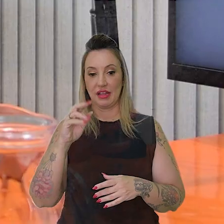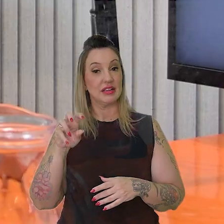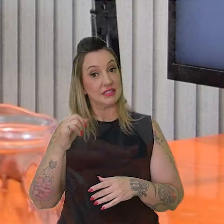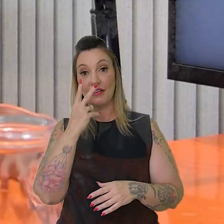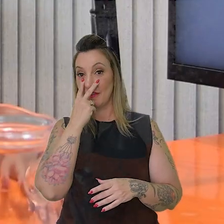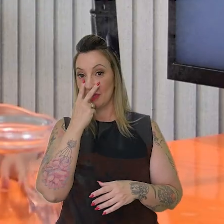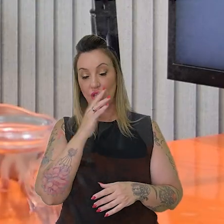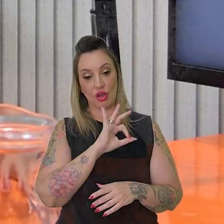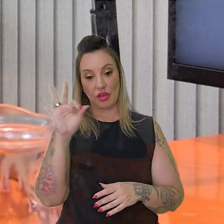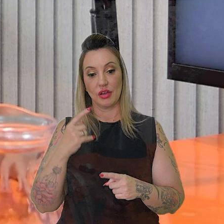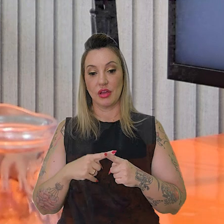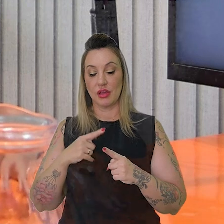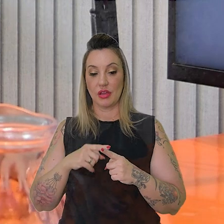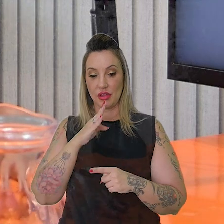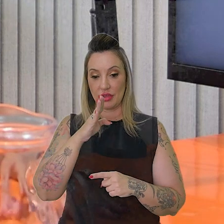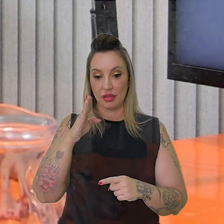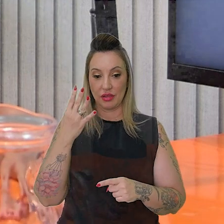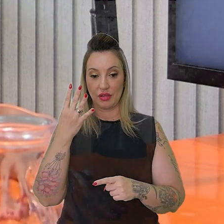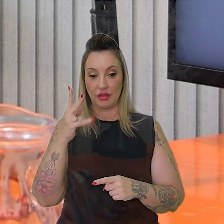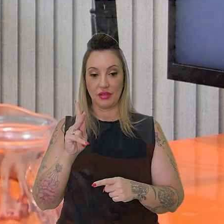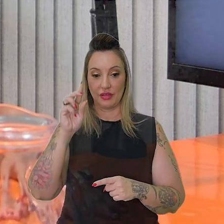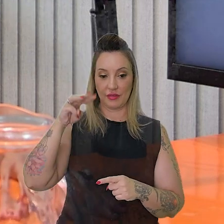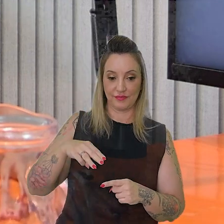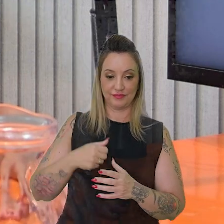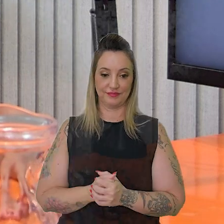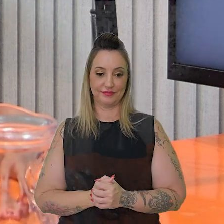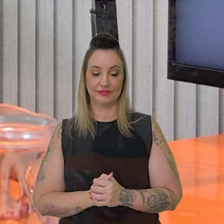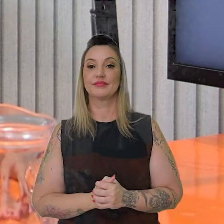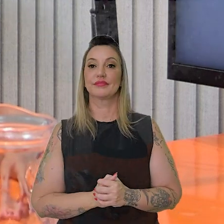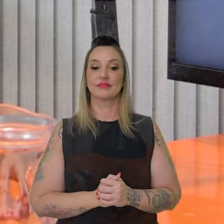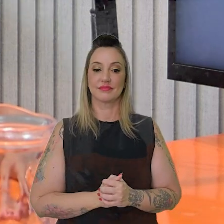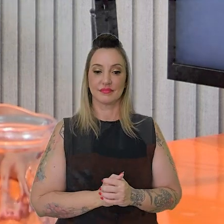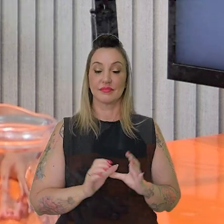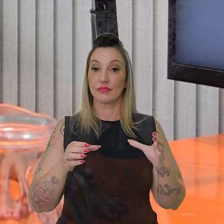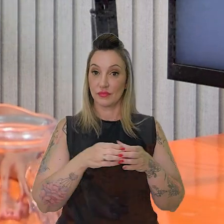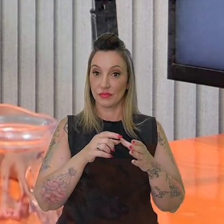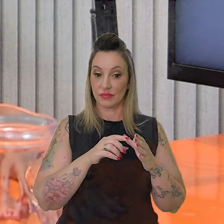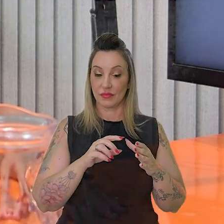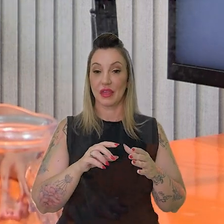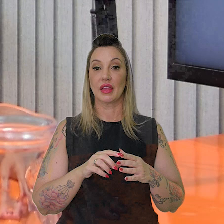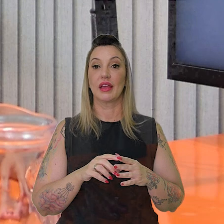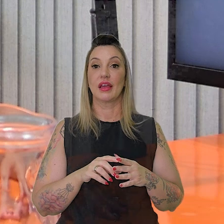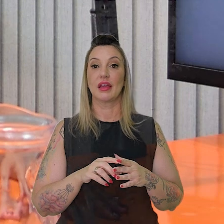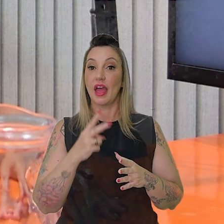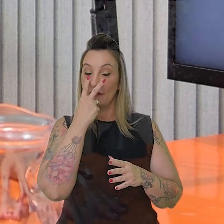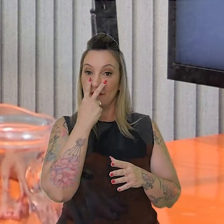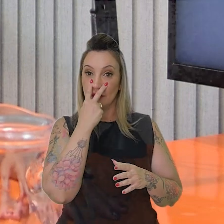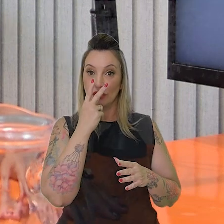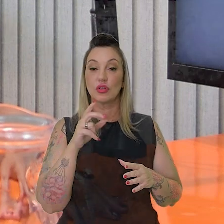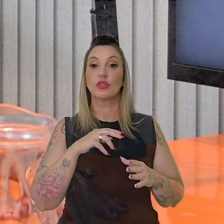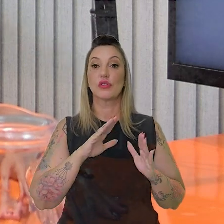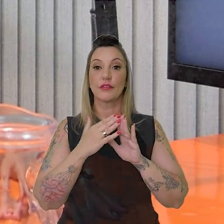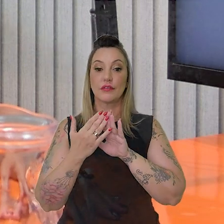for em Vitória o é porque o a com qu Quanto tem 4 km a comunidade a comunidade é em Vitória é o único